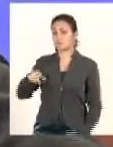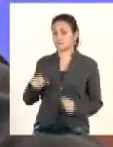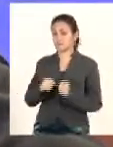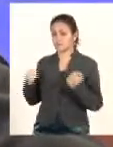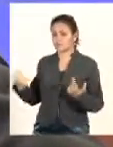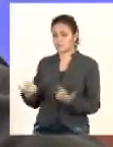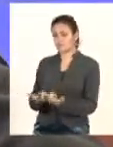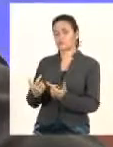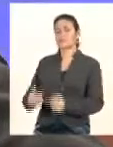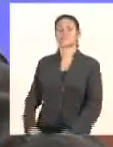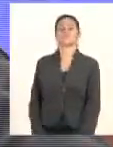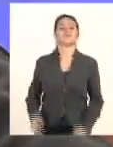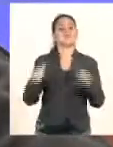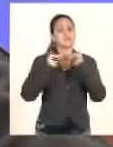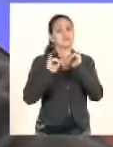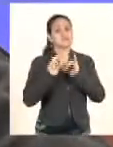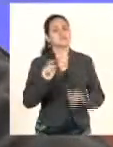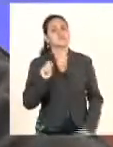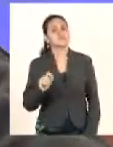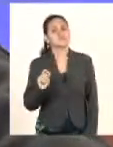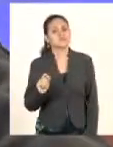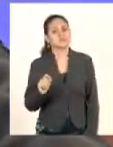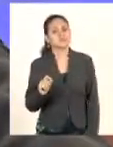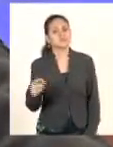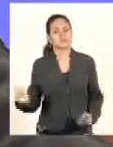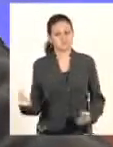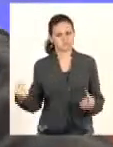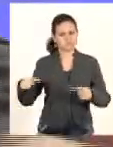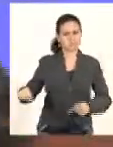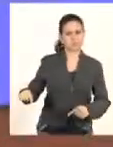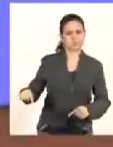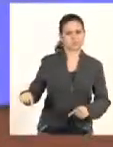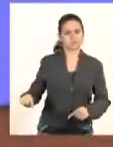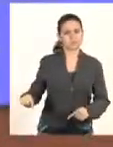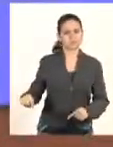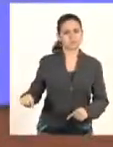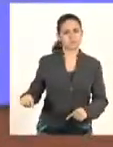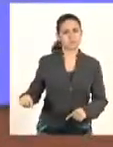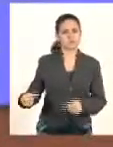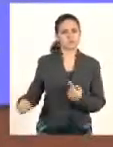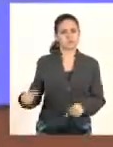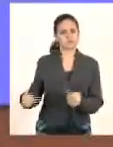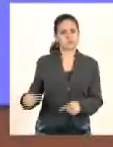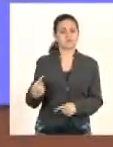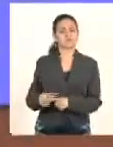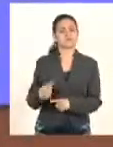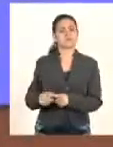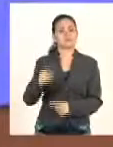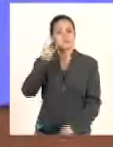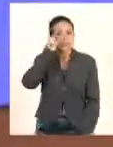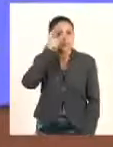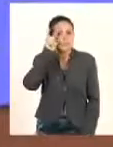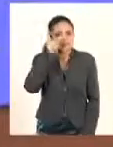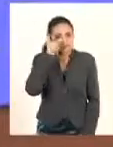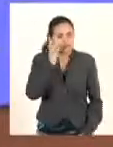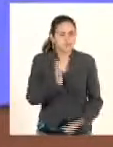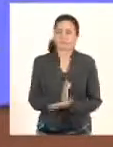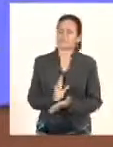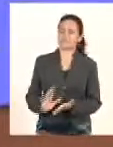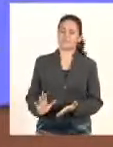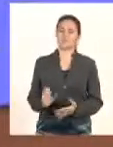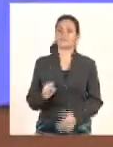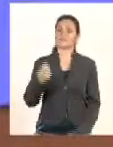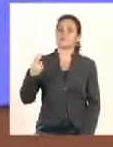a oposição que existe são opositores que tiveram interesses negados ou que